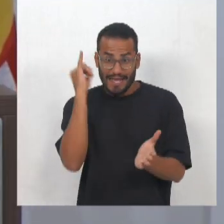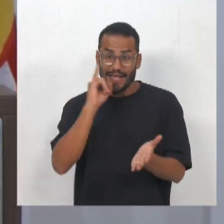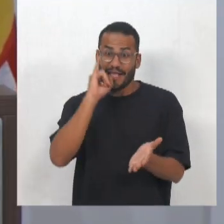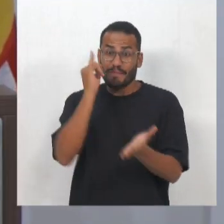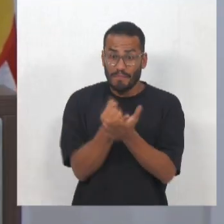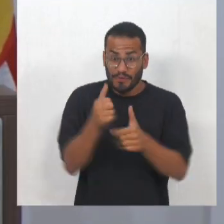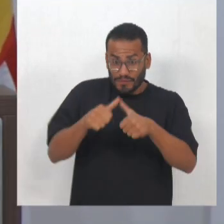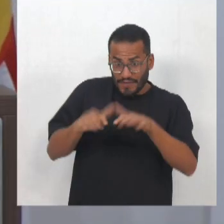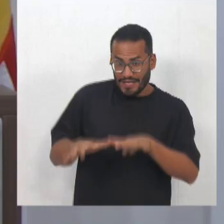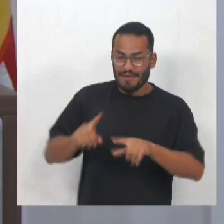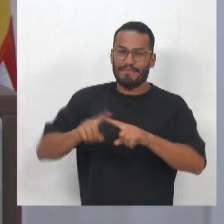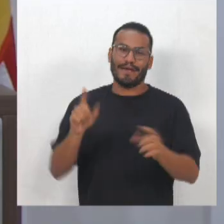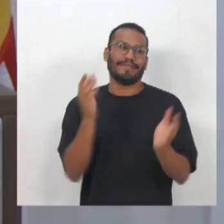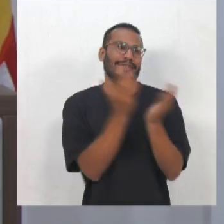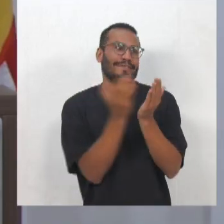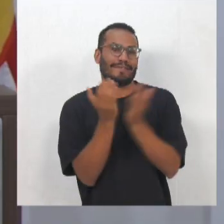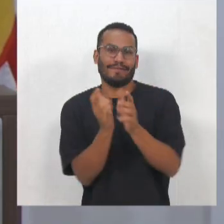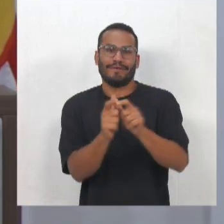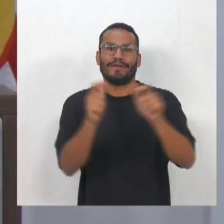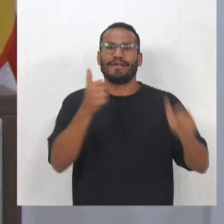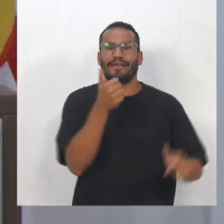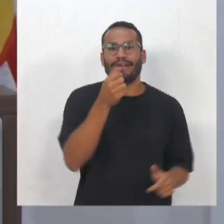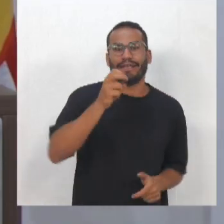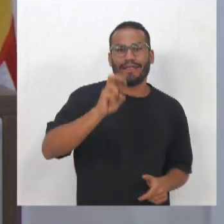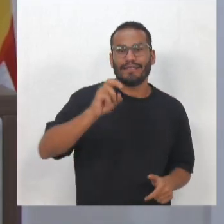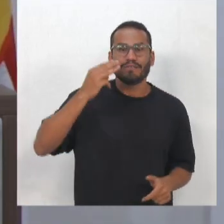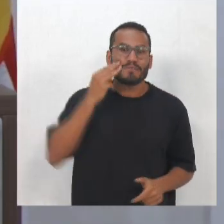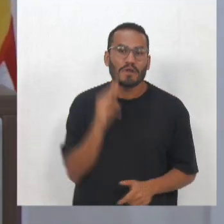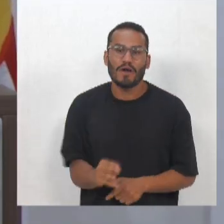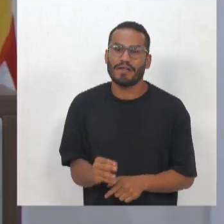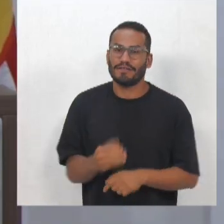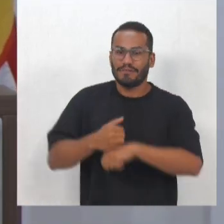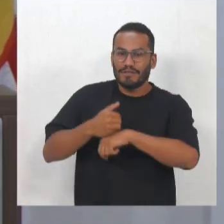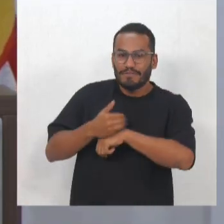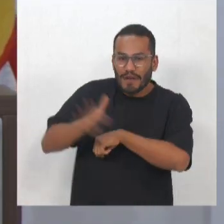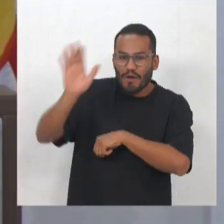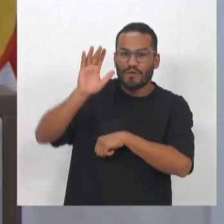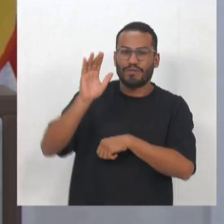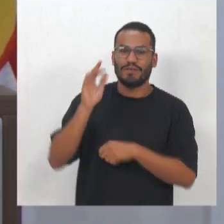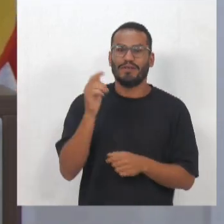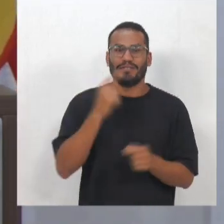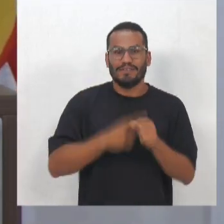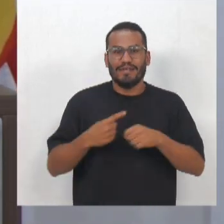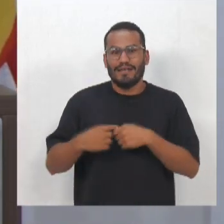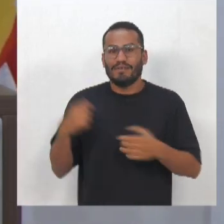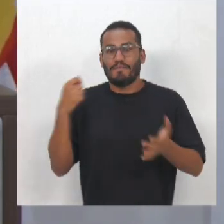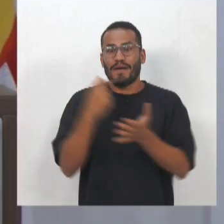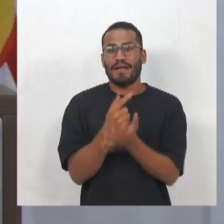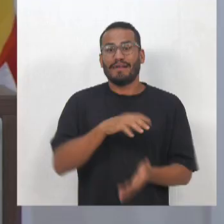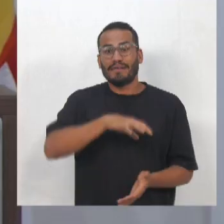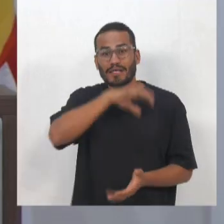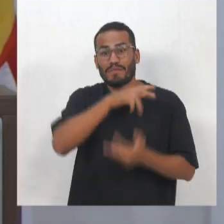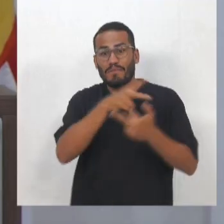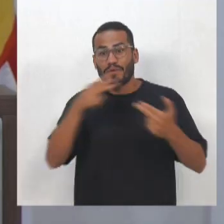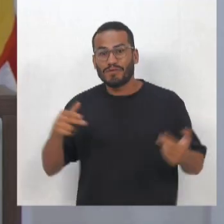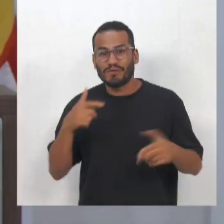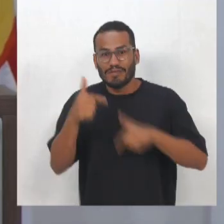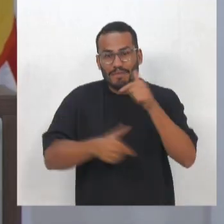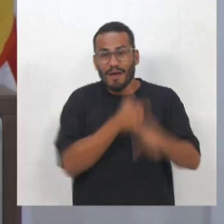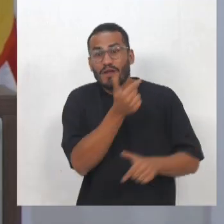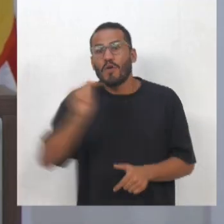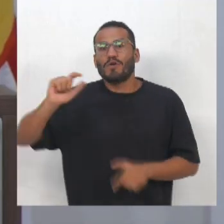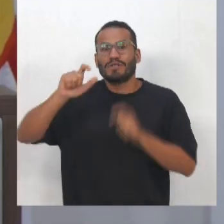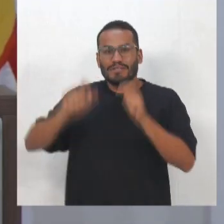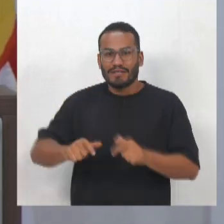aqui, mas não. Você faz uma licitação grande, 15 milhões são levados por outra cidade, pagando imposto lá e gerando emprego em outra cidade, e